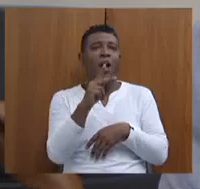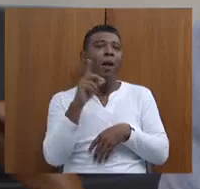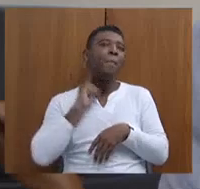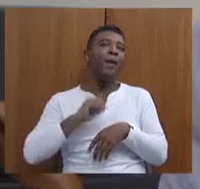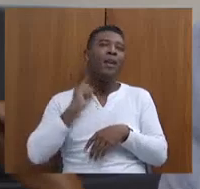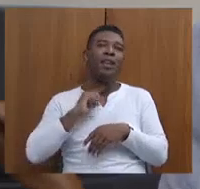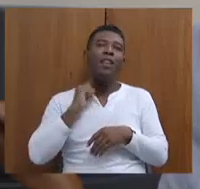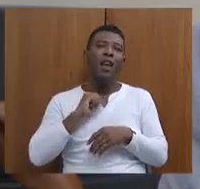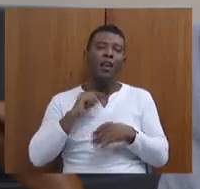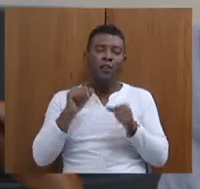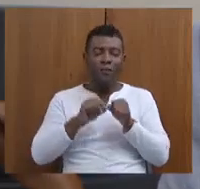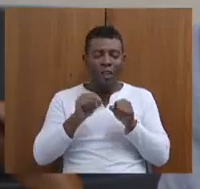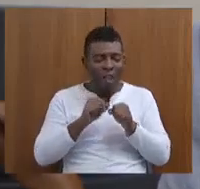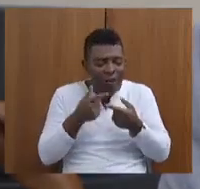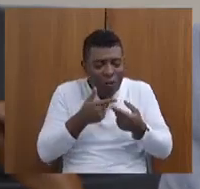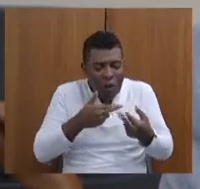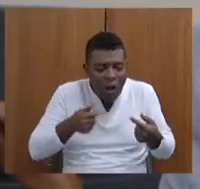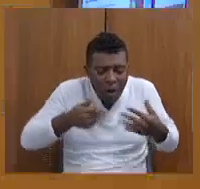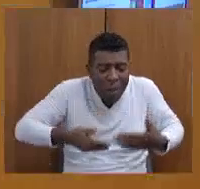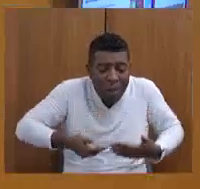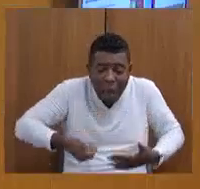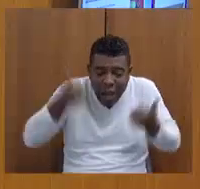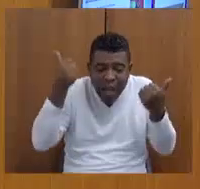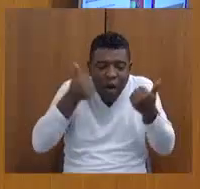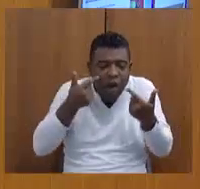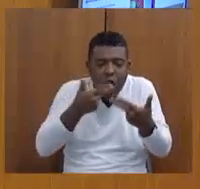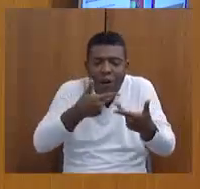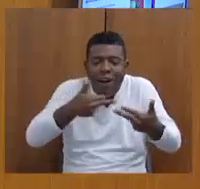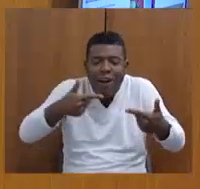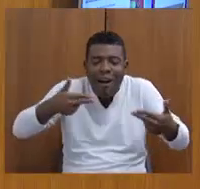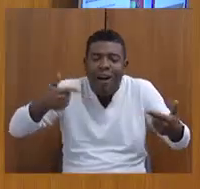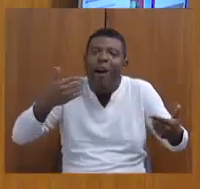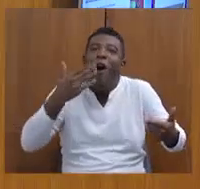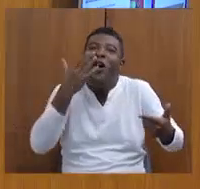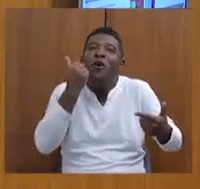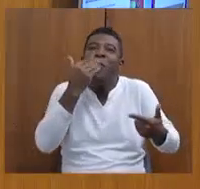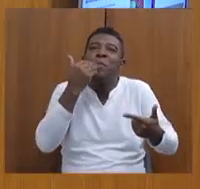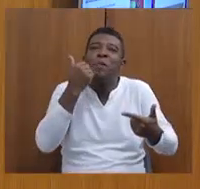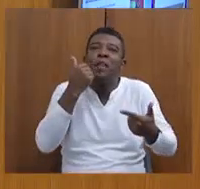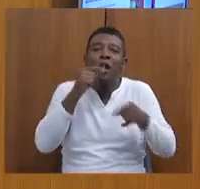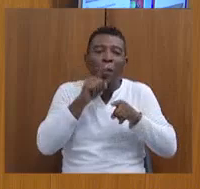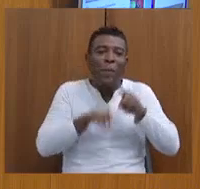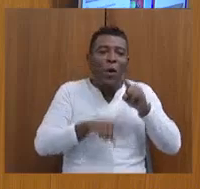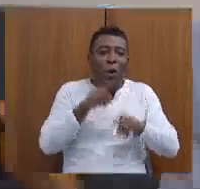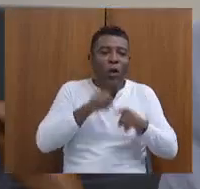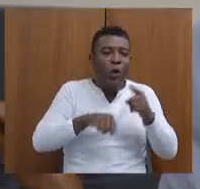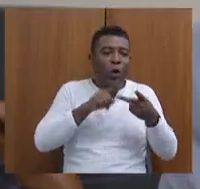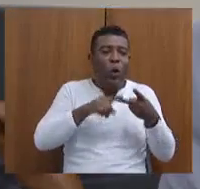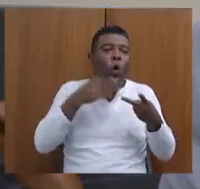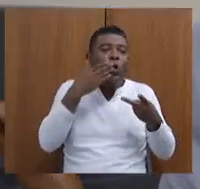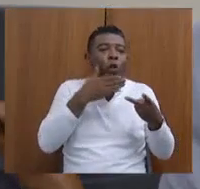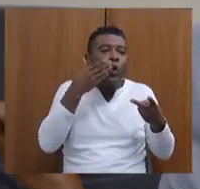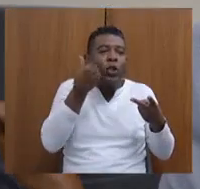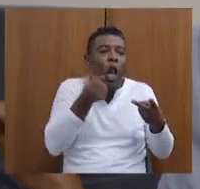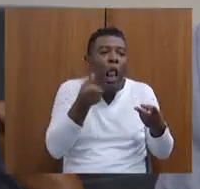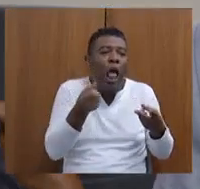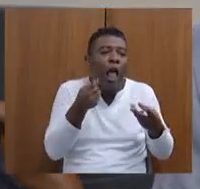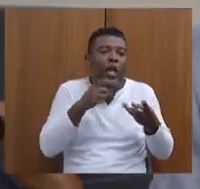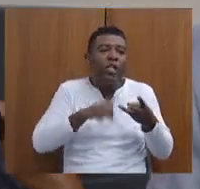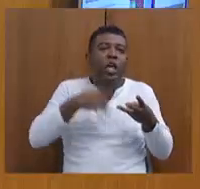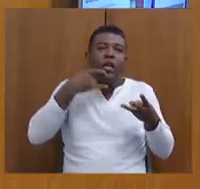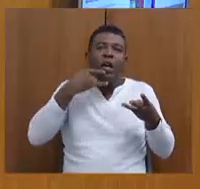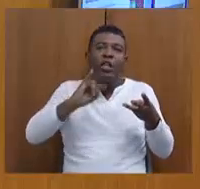de melhor que a nossa culinária nossos produtos nossos doces de leite Nossa cachaça para todo mundo